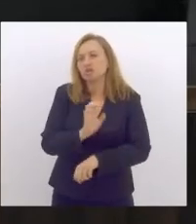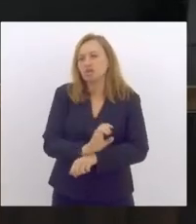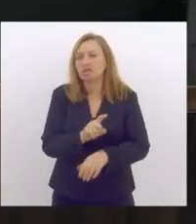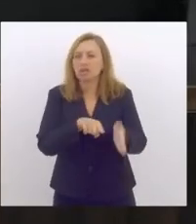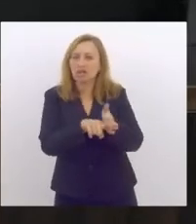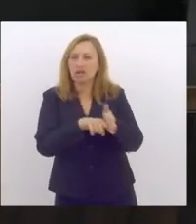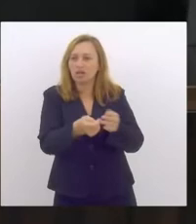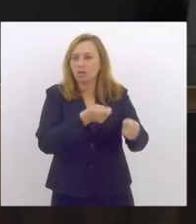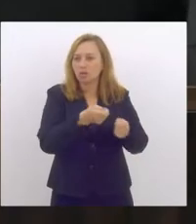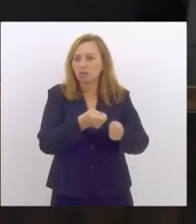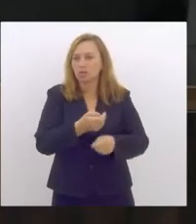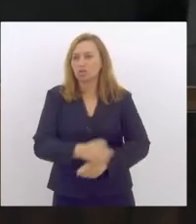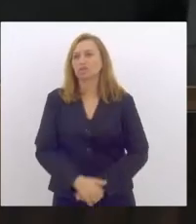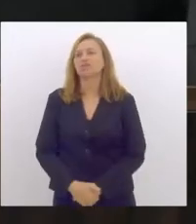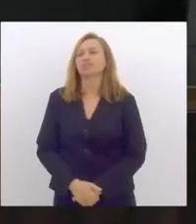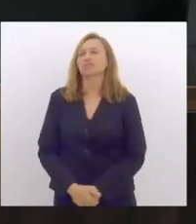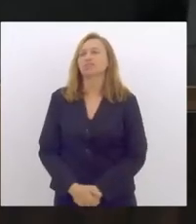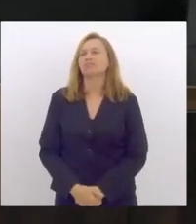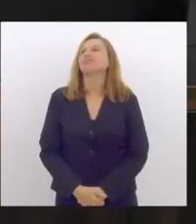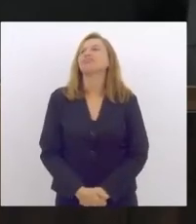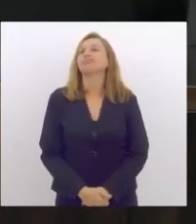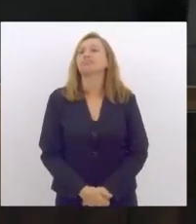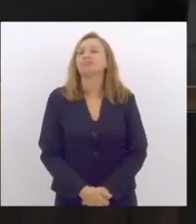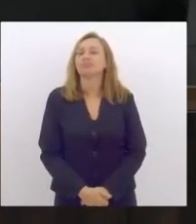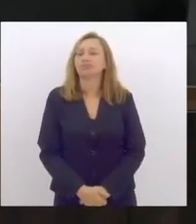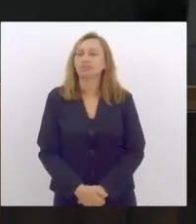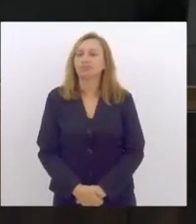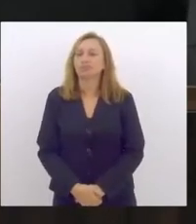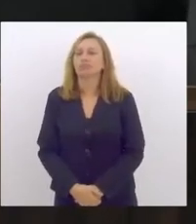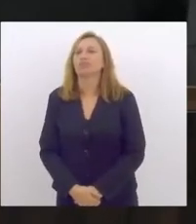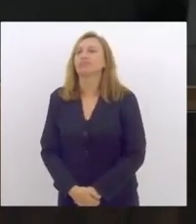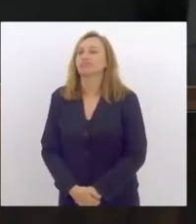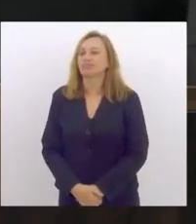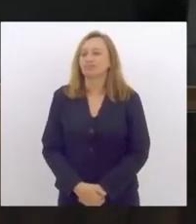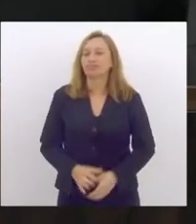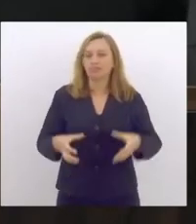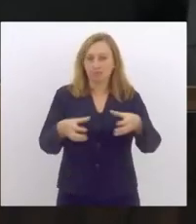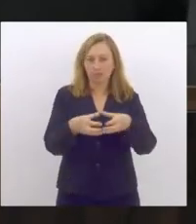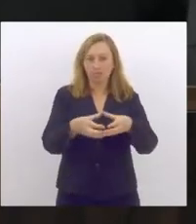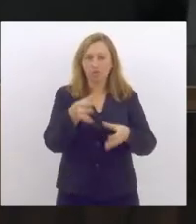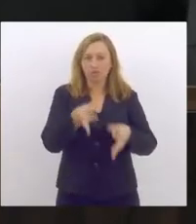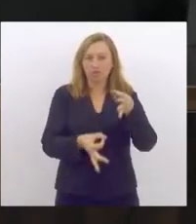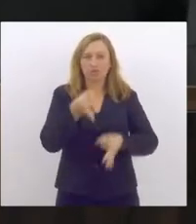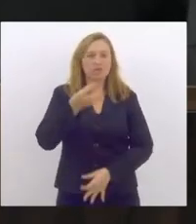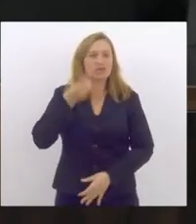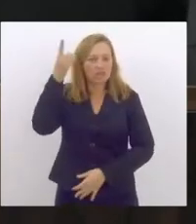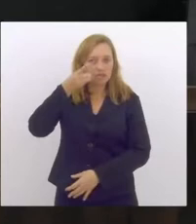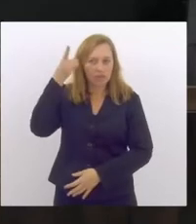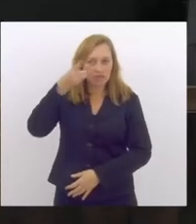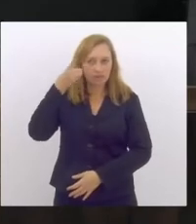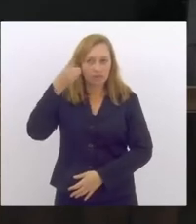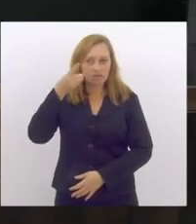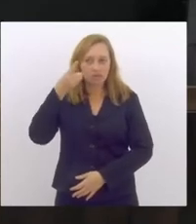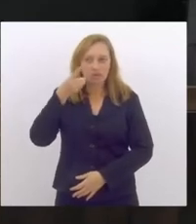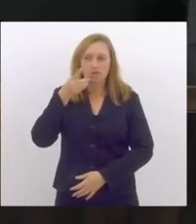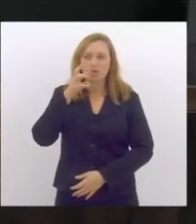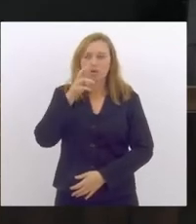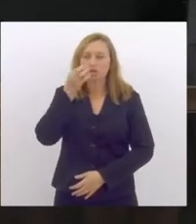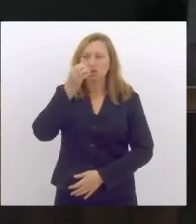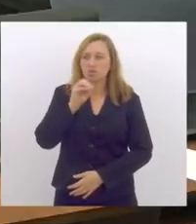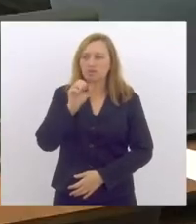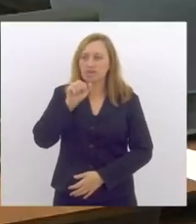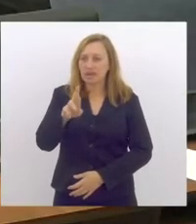Fiscalização Financeira e Controle. Para emitir parecer pela Comissão de Constituição e Justiça, deputado Rodrigo